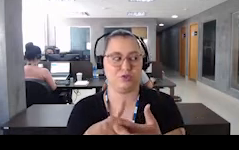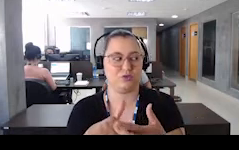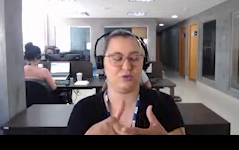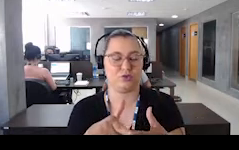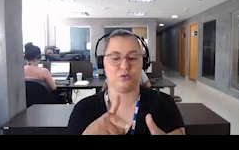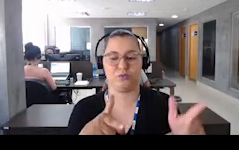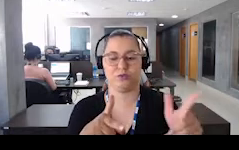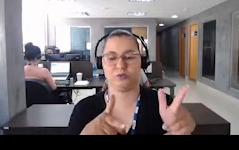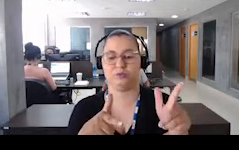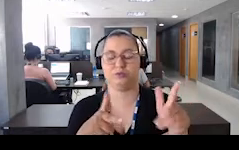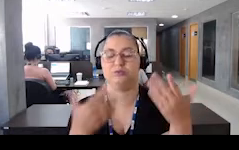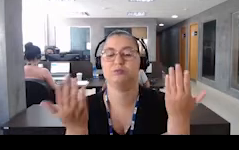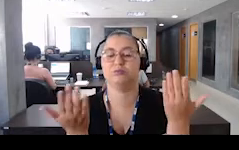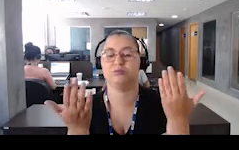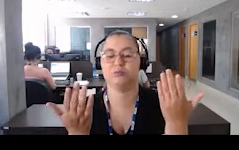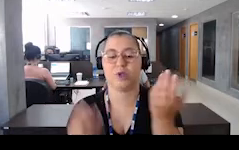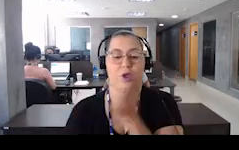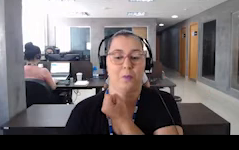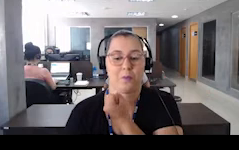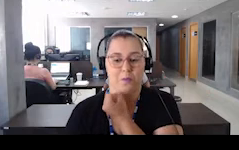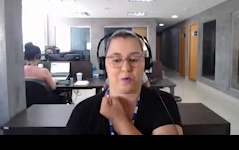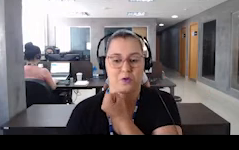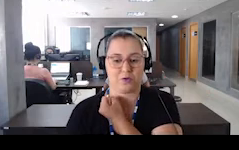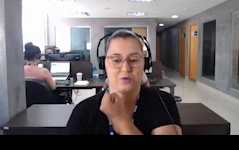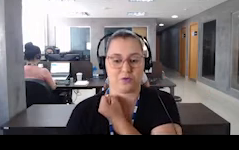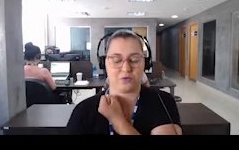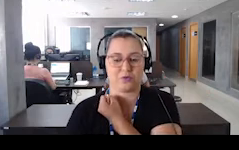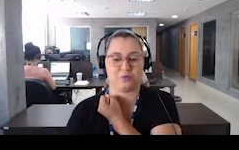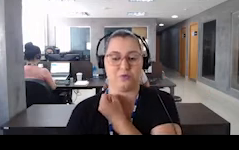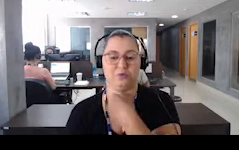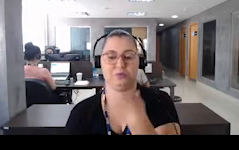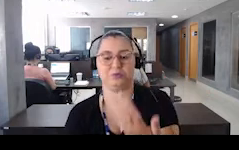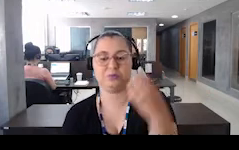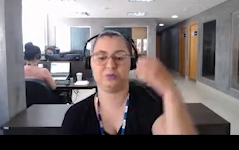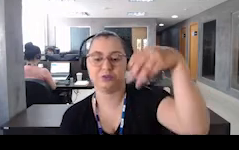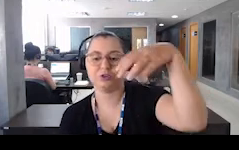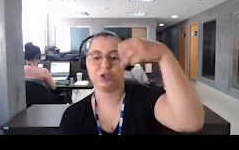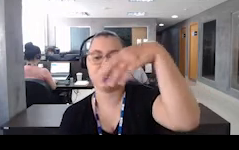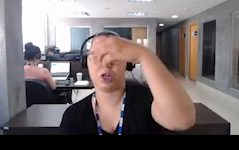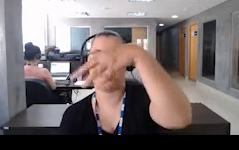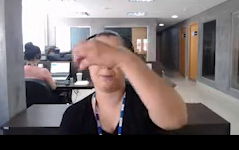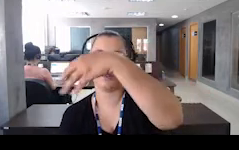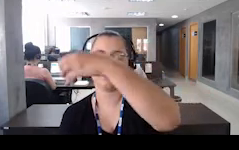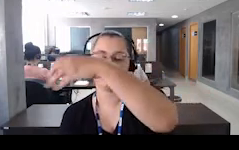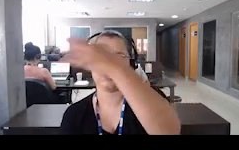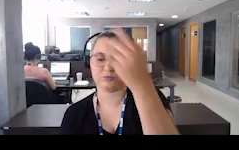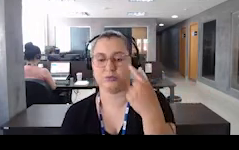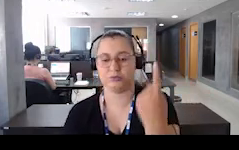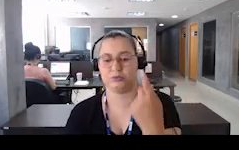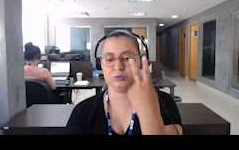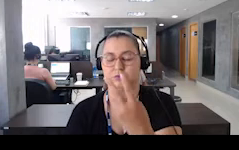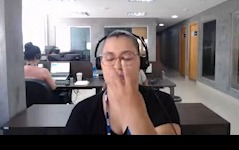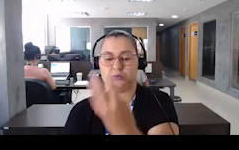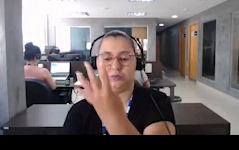lâmpada, dividido por quem? Pelo número de resistores. Quantos resistores que tem? Quantas lâmpadas que tem, né? Então